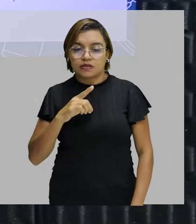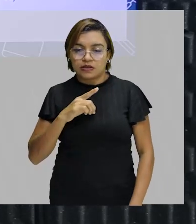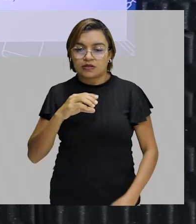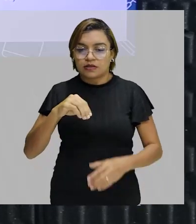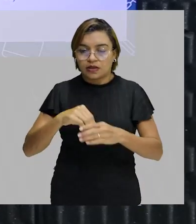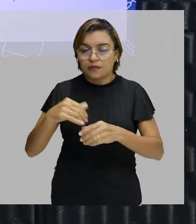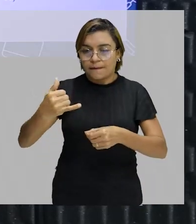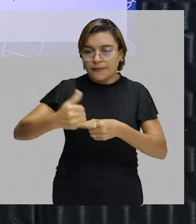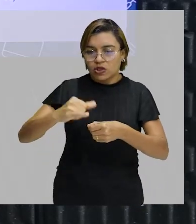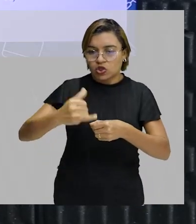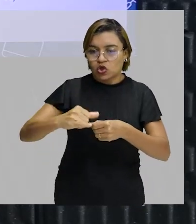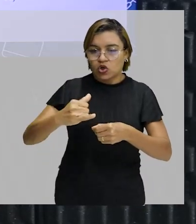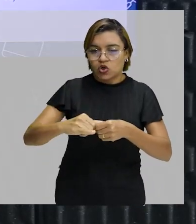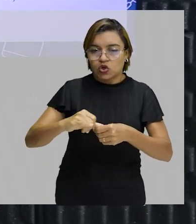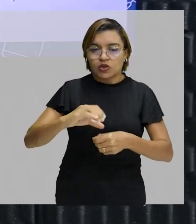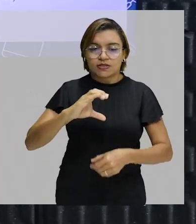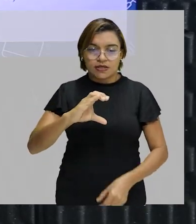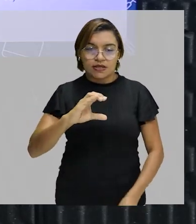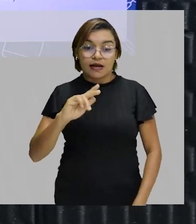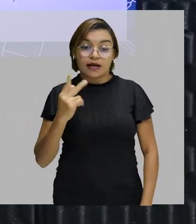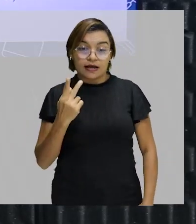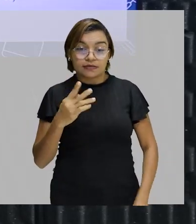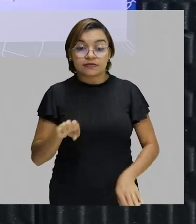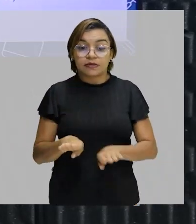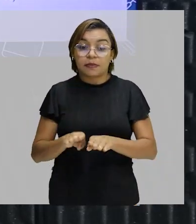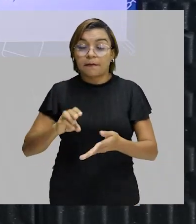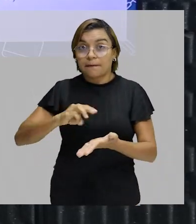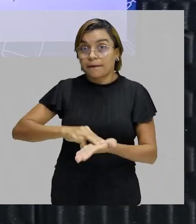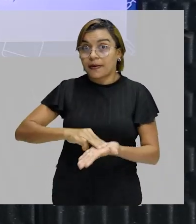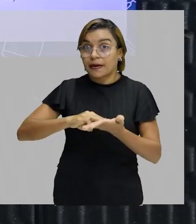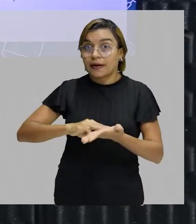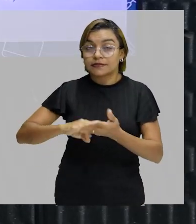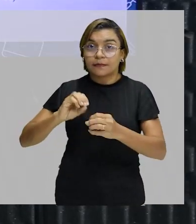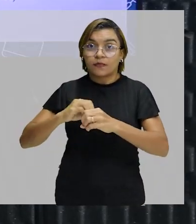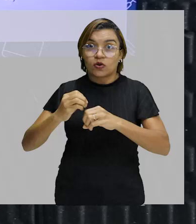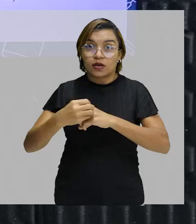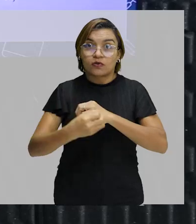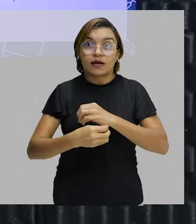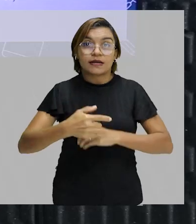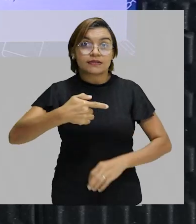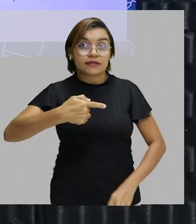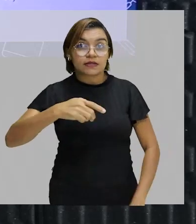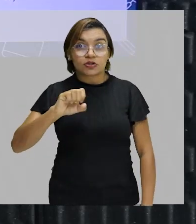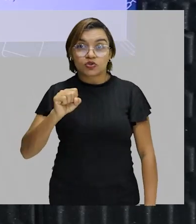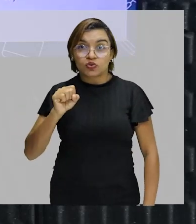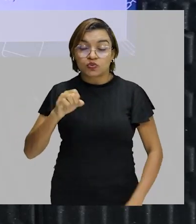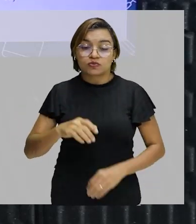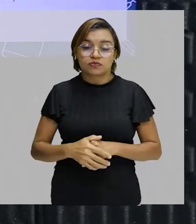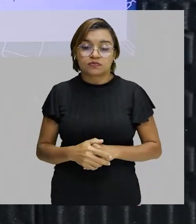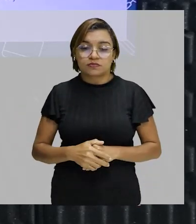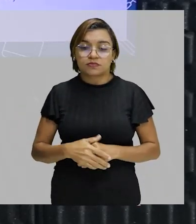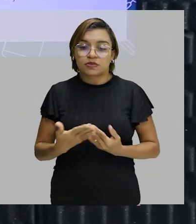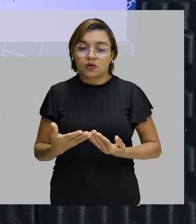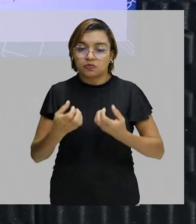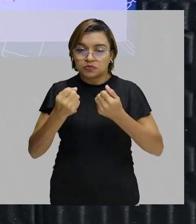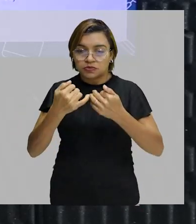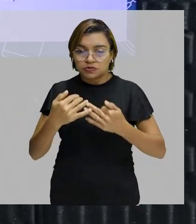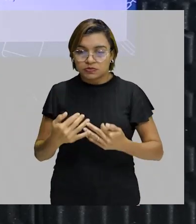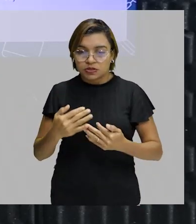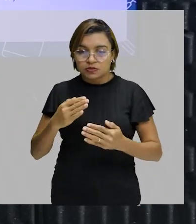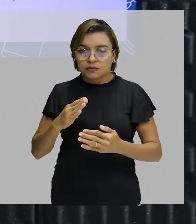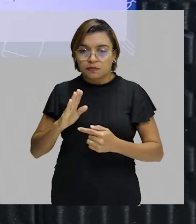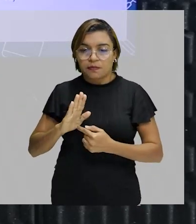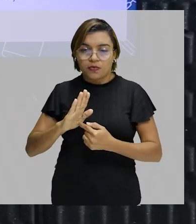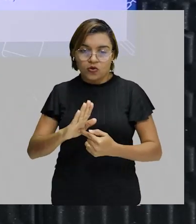mínima CH e massa molecular 78. Determine a fórmula